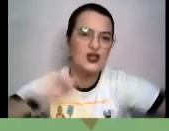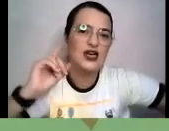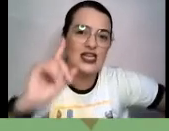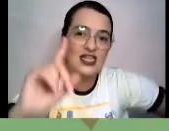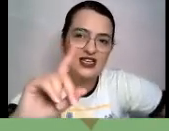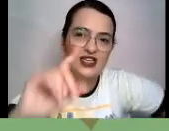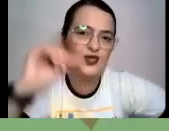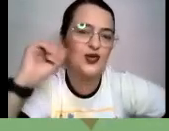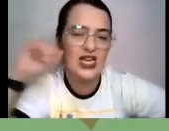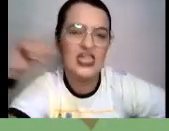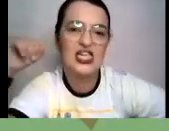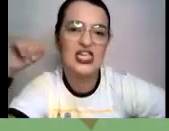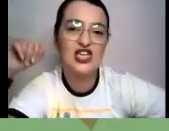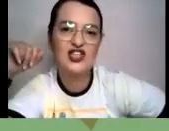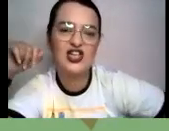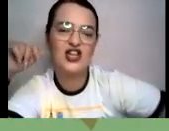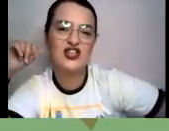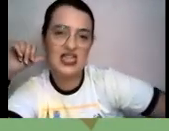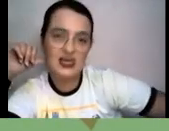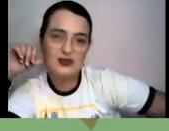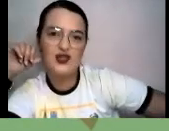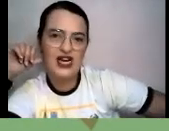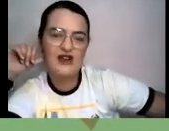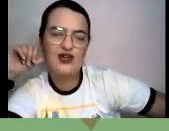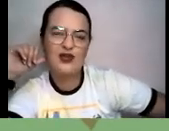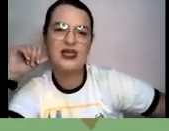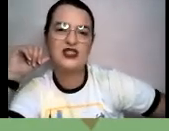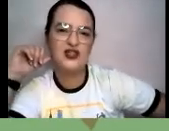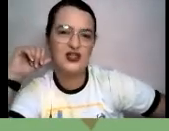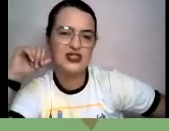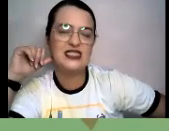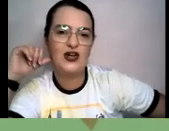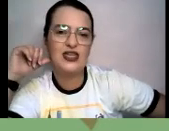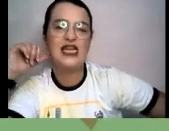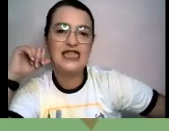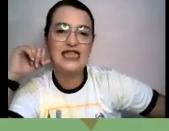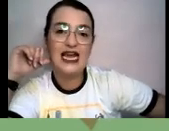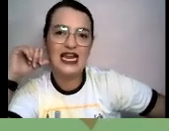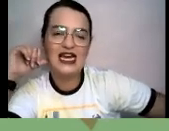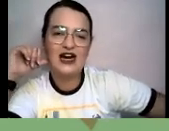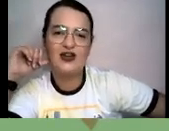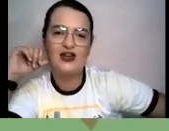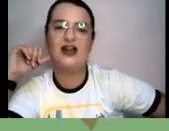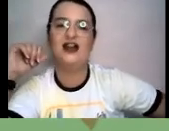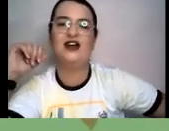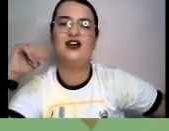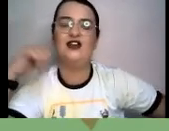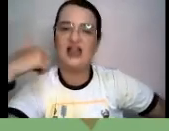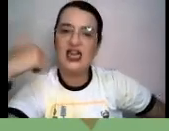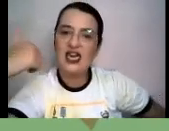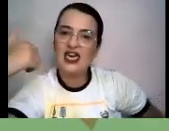Deus, que eu acredito que já já nós iremos voltar, viu, para as nossas aulas na sala de aula,